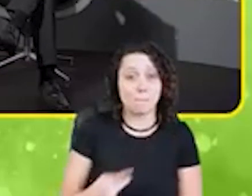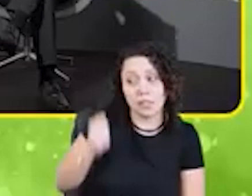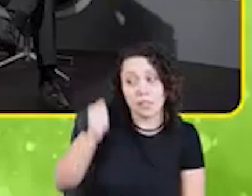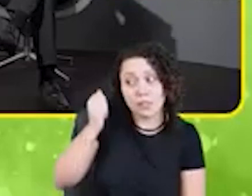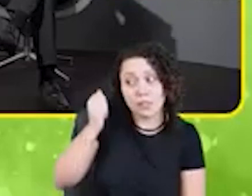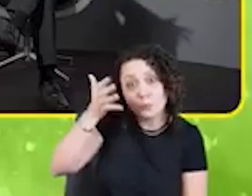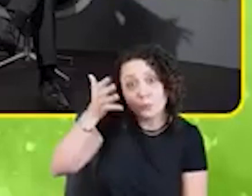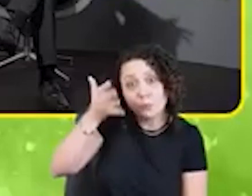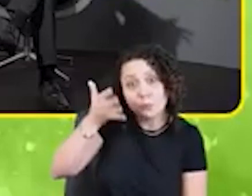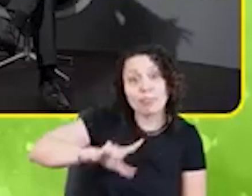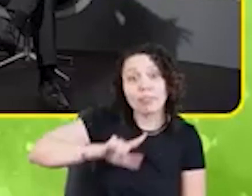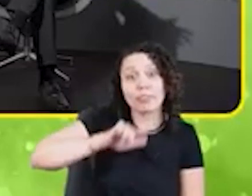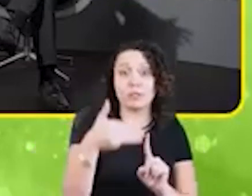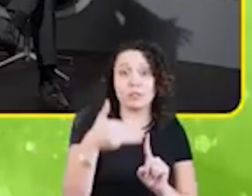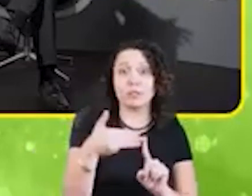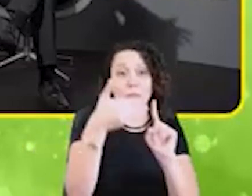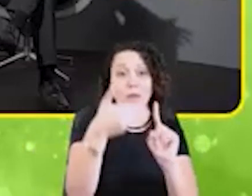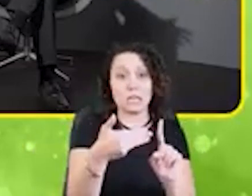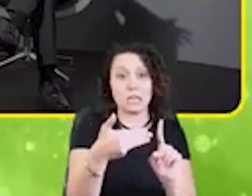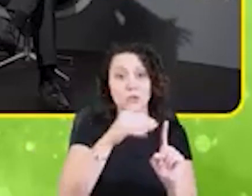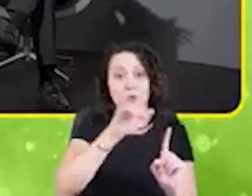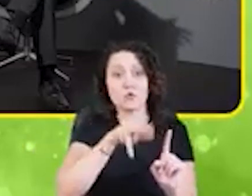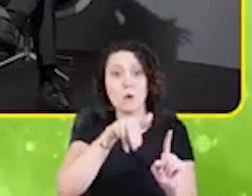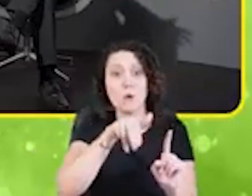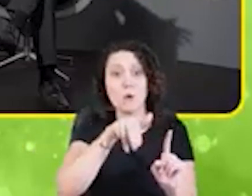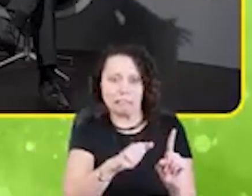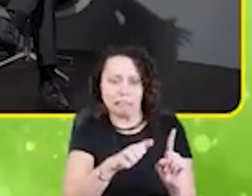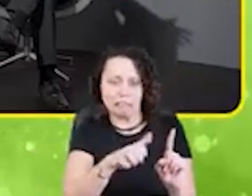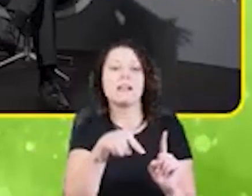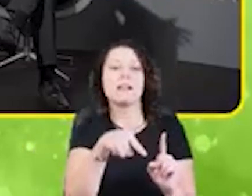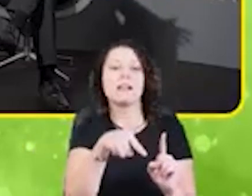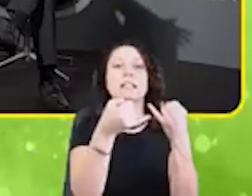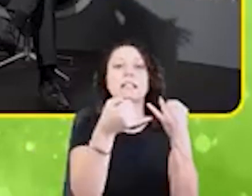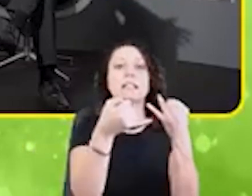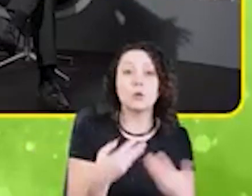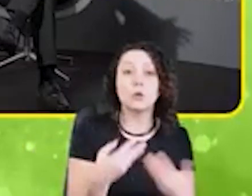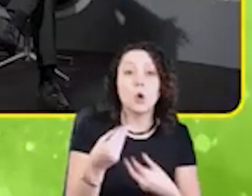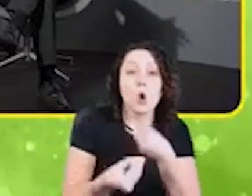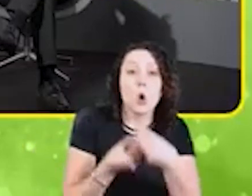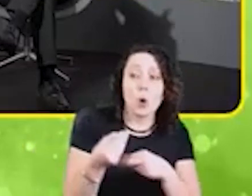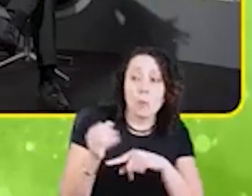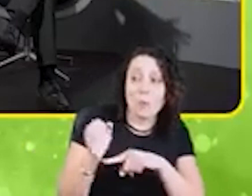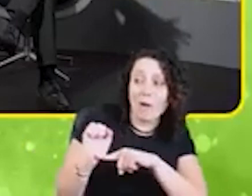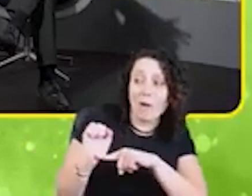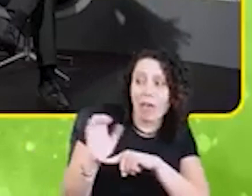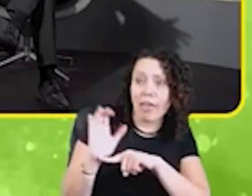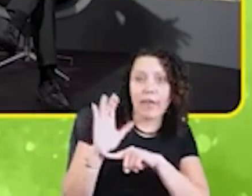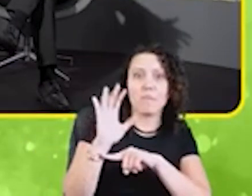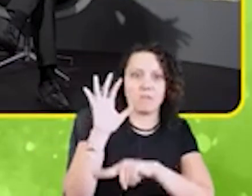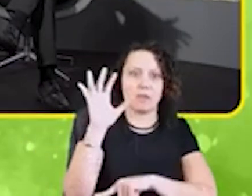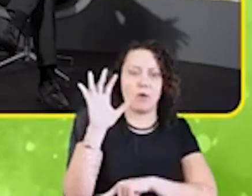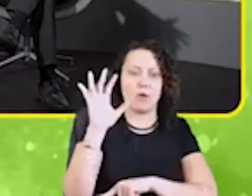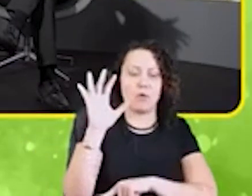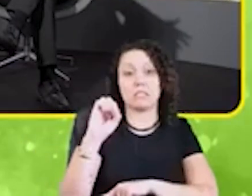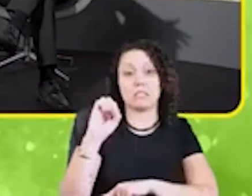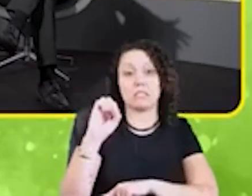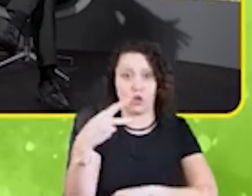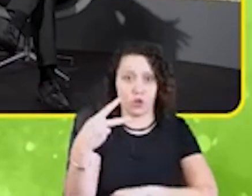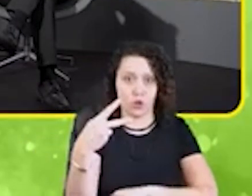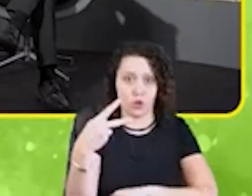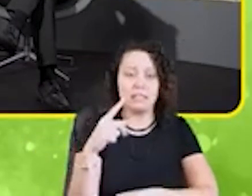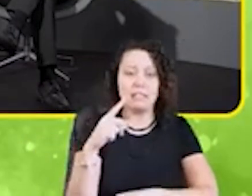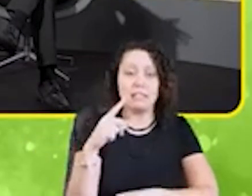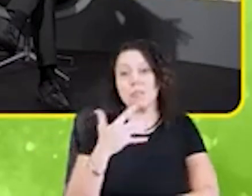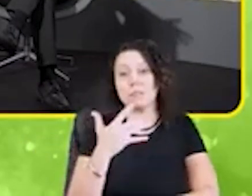aumento bastante significativo de ambição na nossa ndc né com cinquenta por cento um para 2030